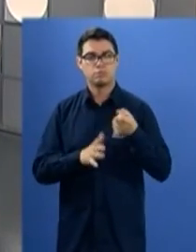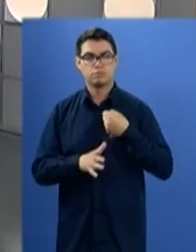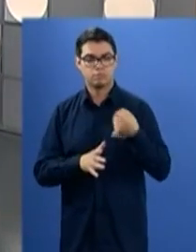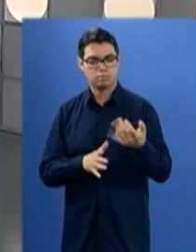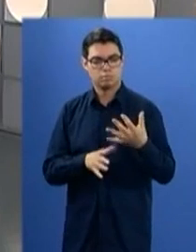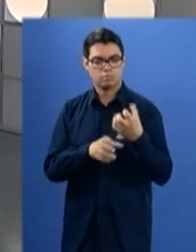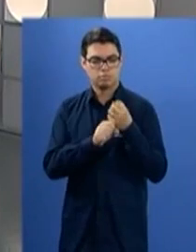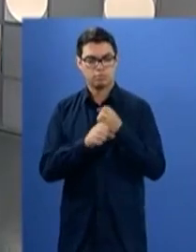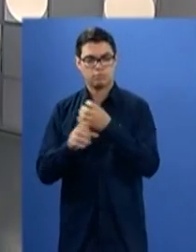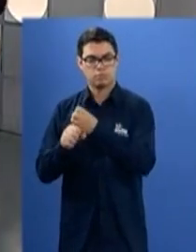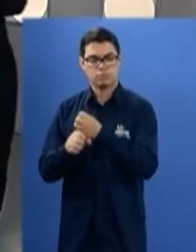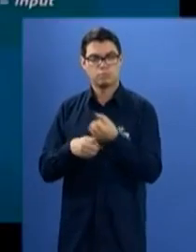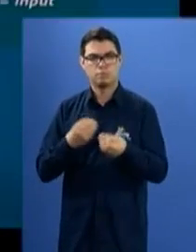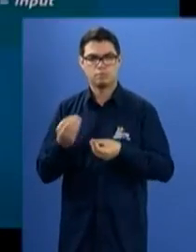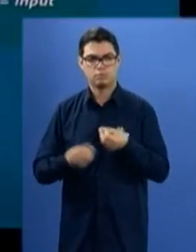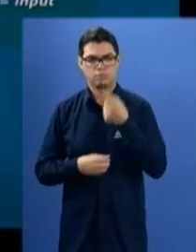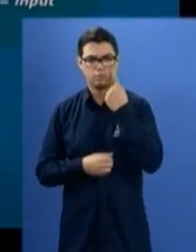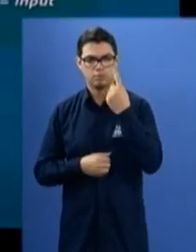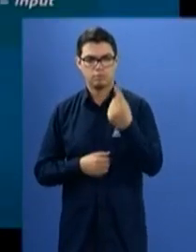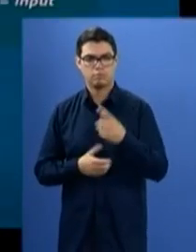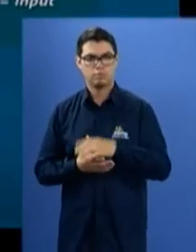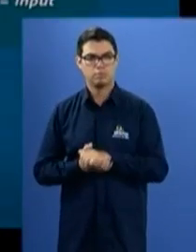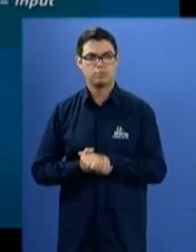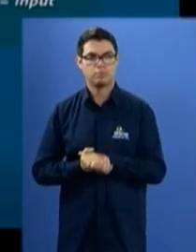números. Acompanhe na tela.